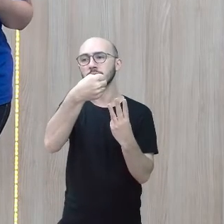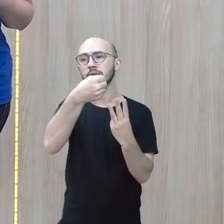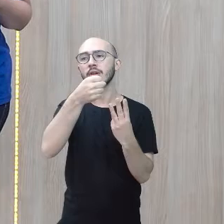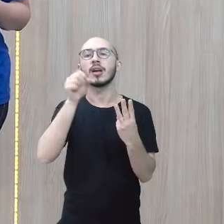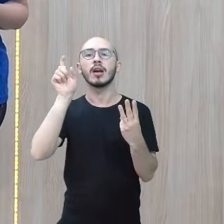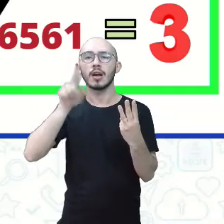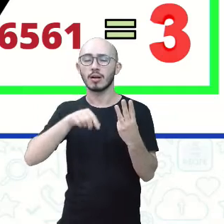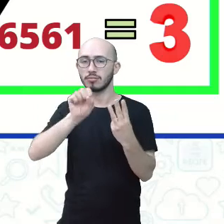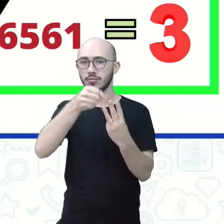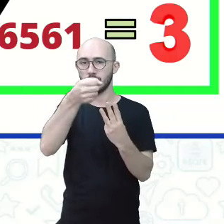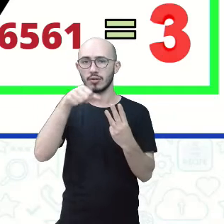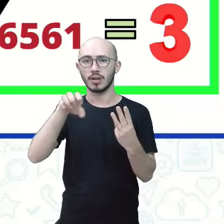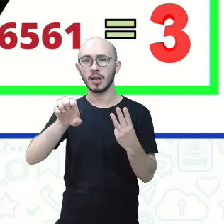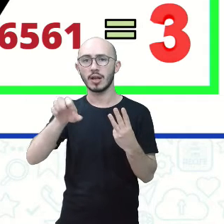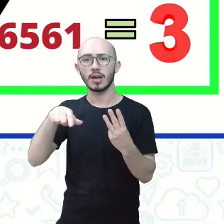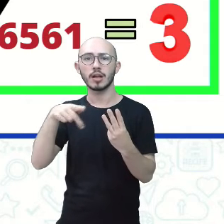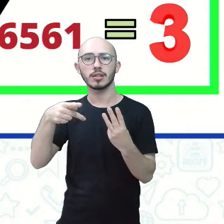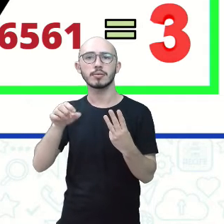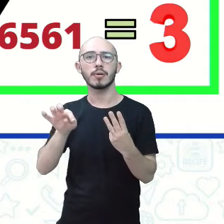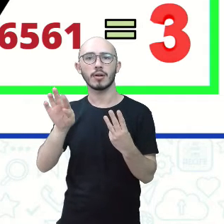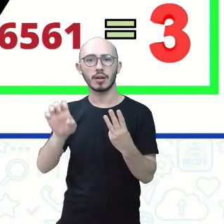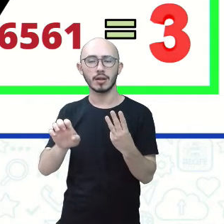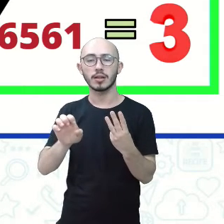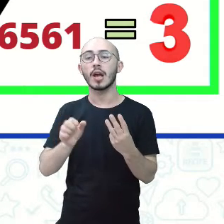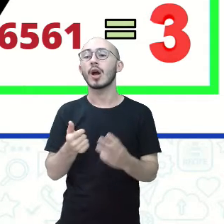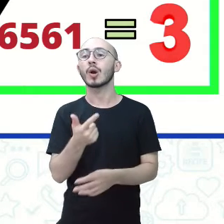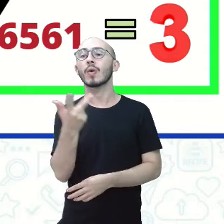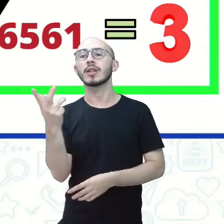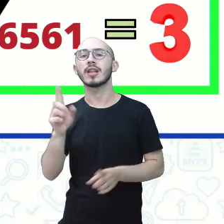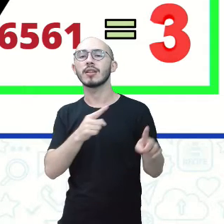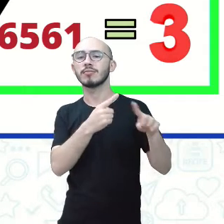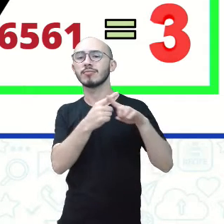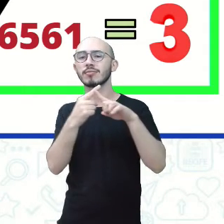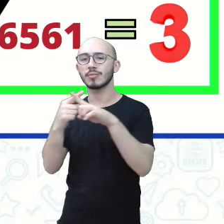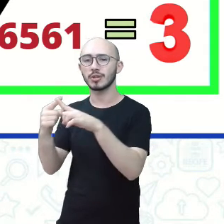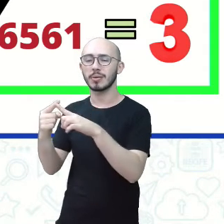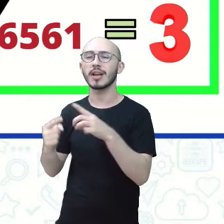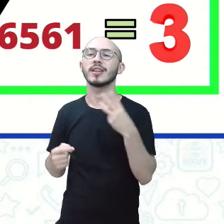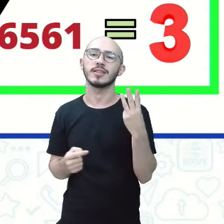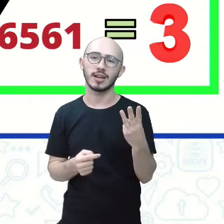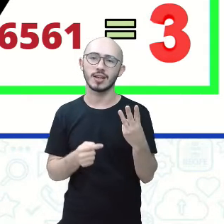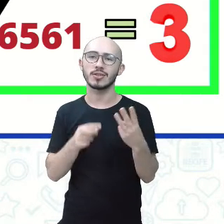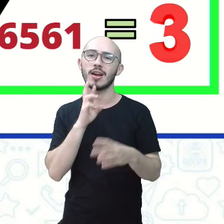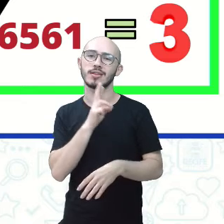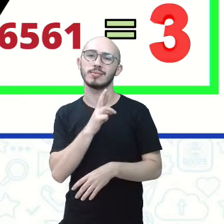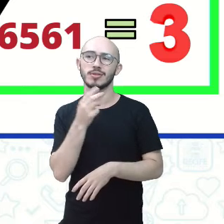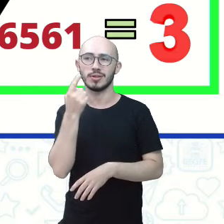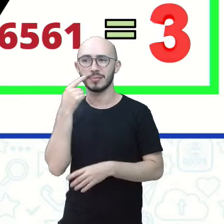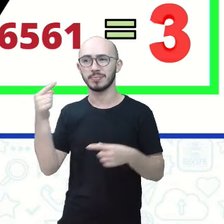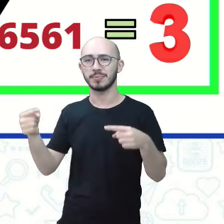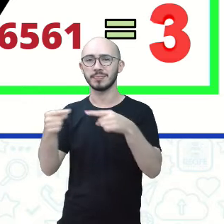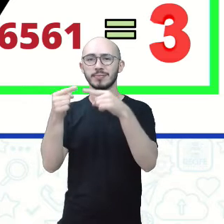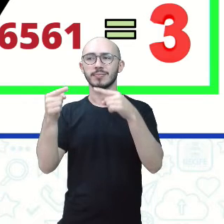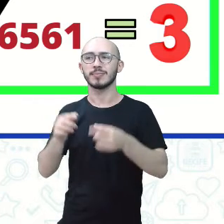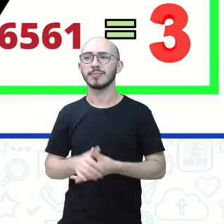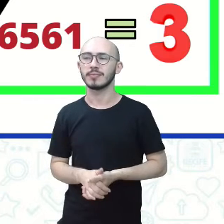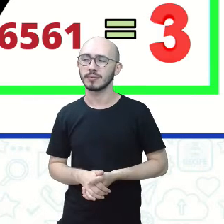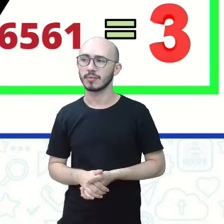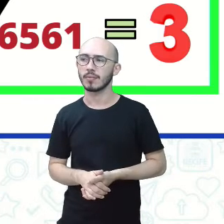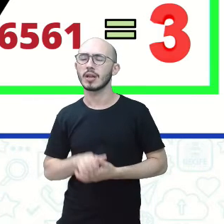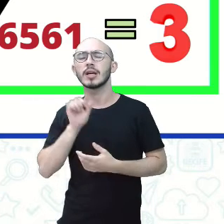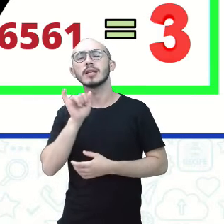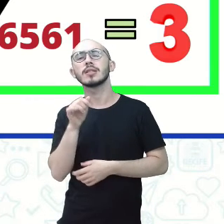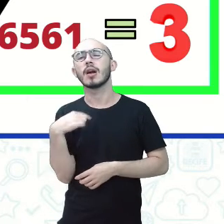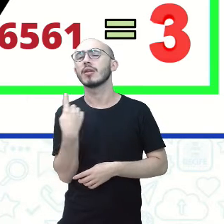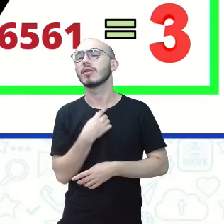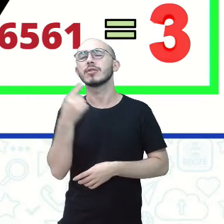nosso expoente, é a quantidade de vezes que eu preciso multiplicar o 3 para chegar nessa resposta. Beleza. Se a gente fosse